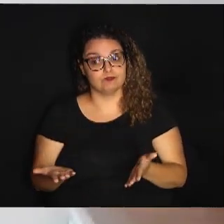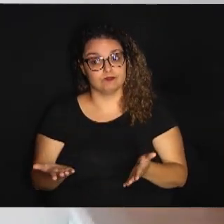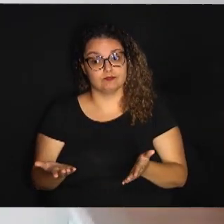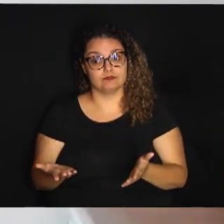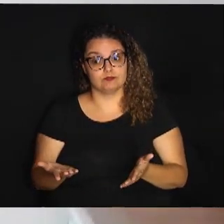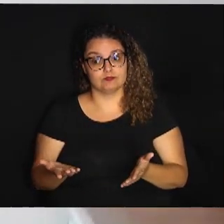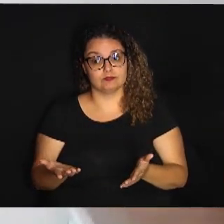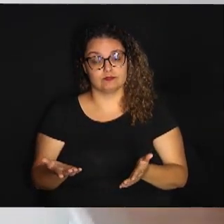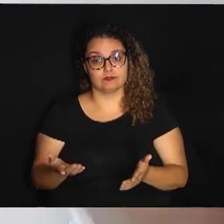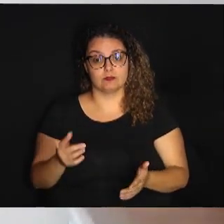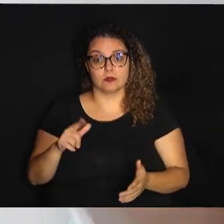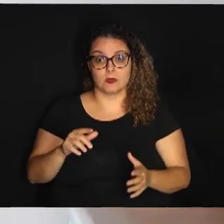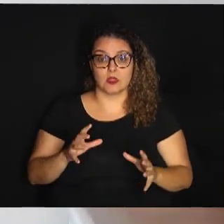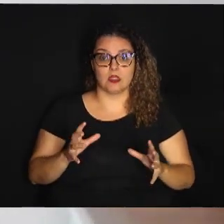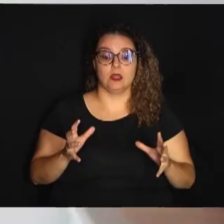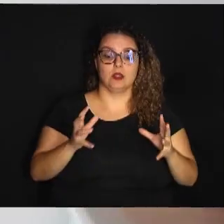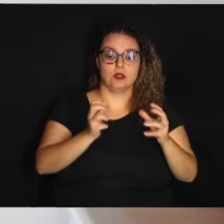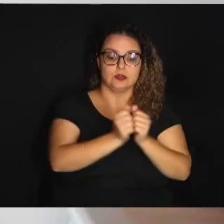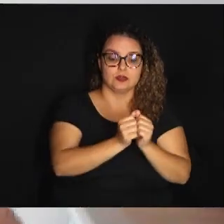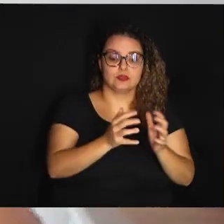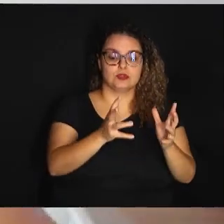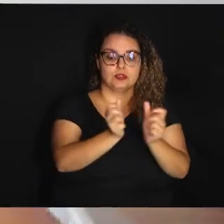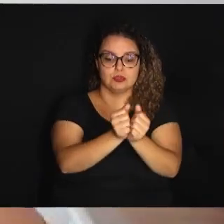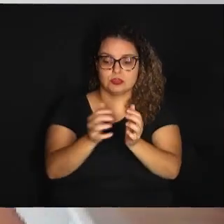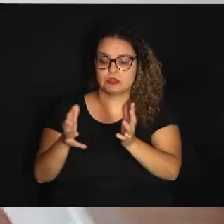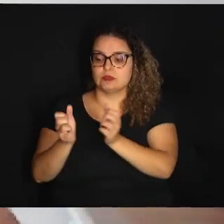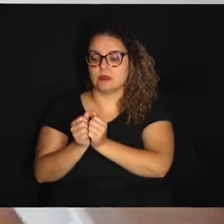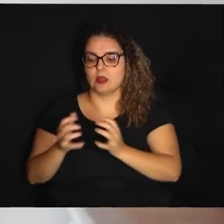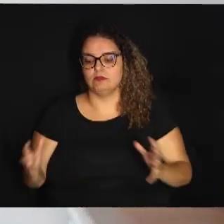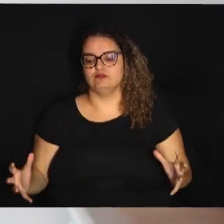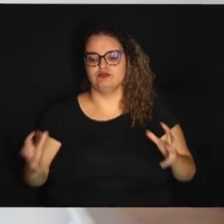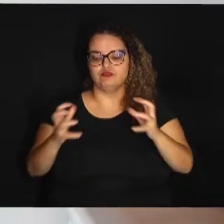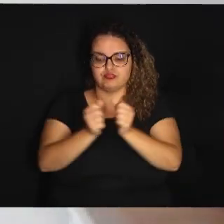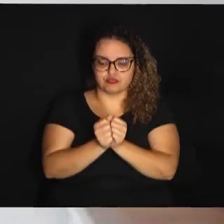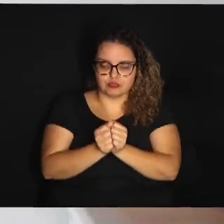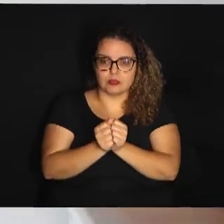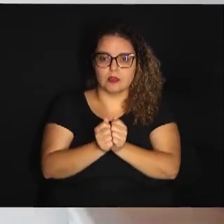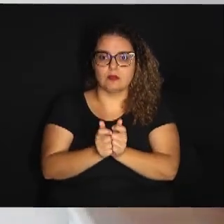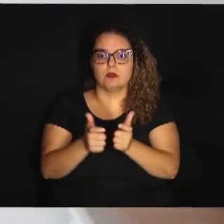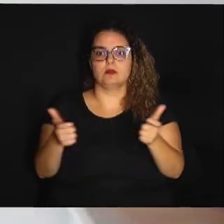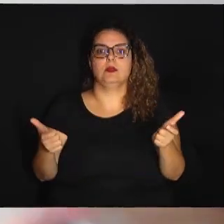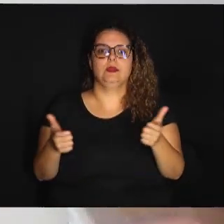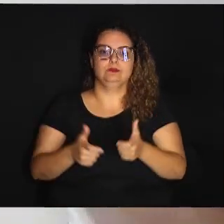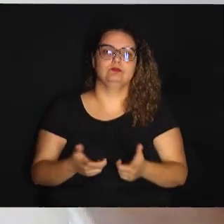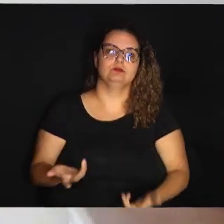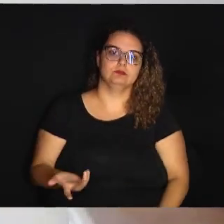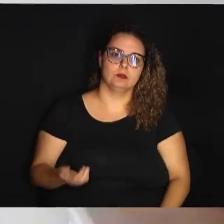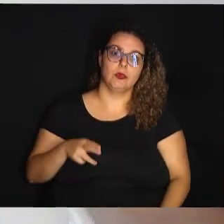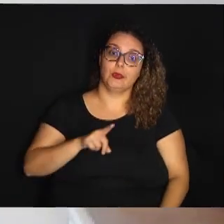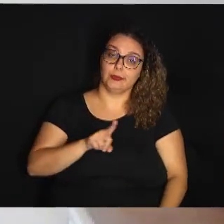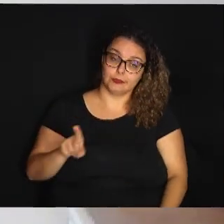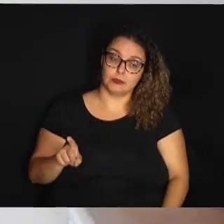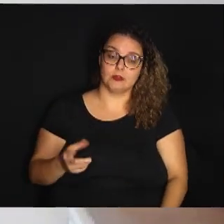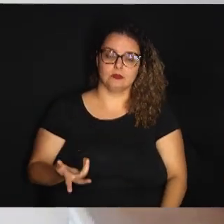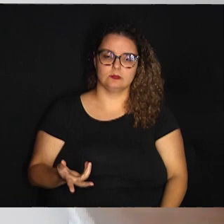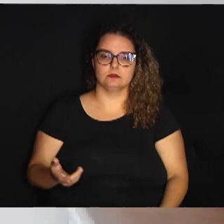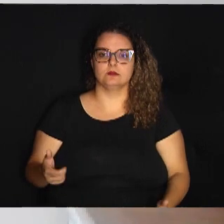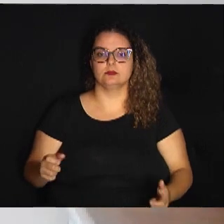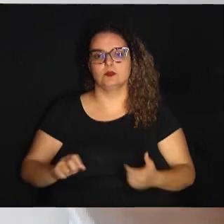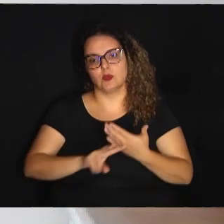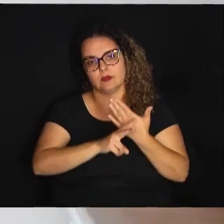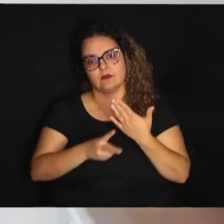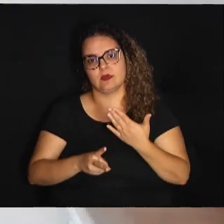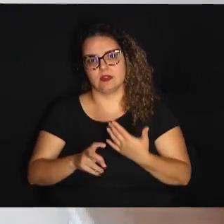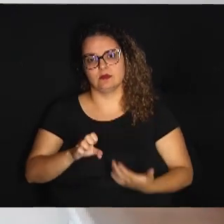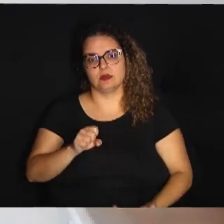país enfrenta. Então, são conjunções de fatores que levam para uma maior redução ou não das emissões